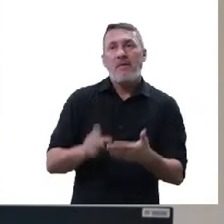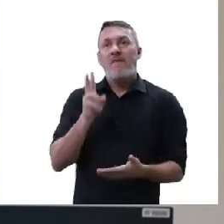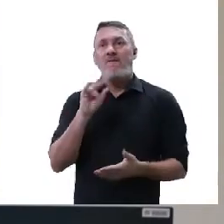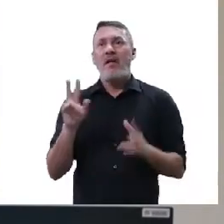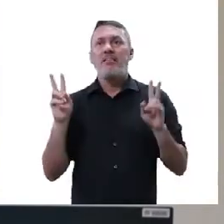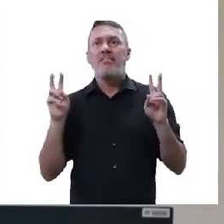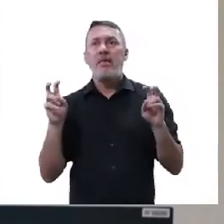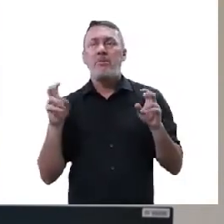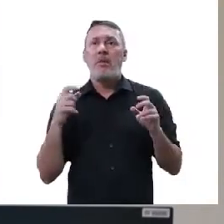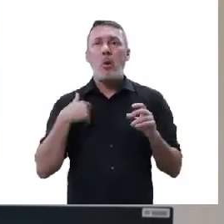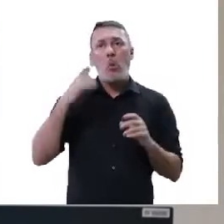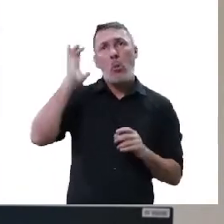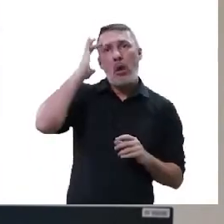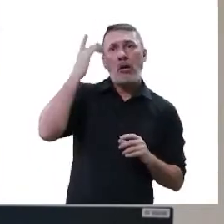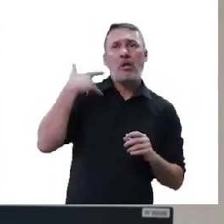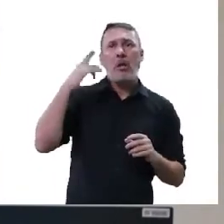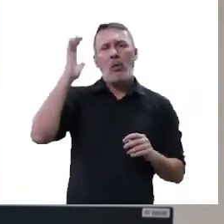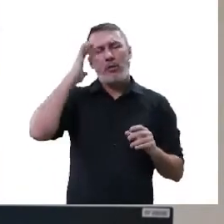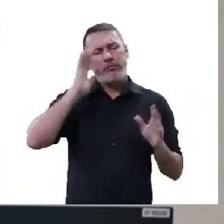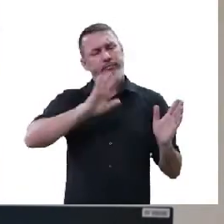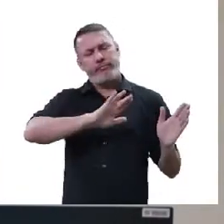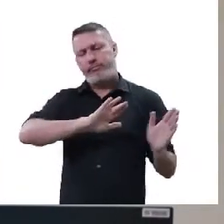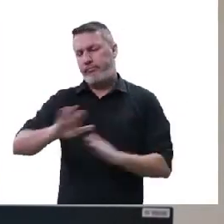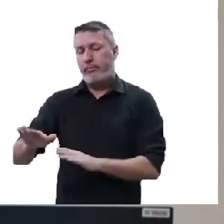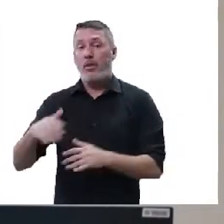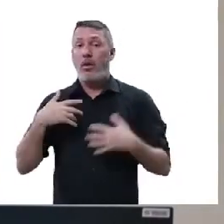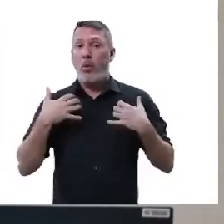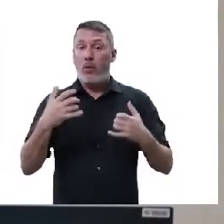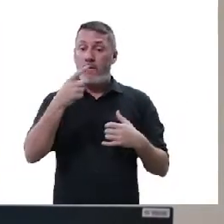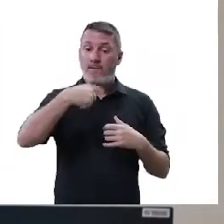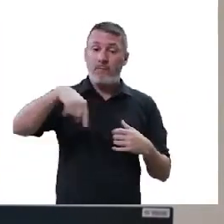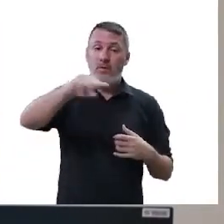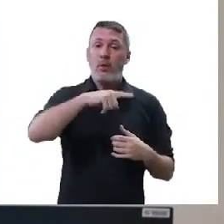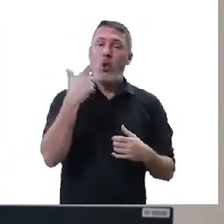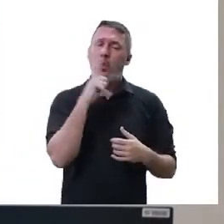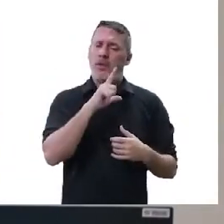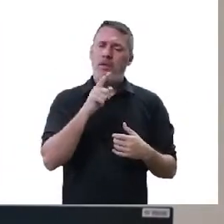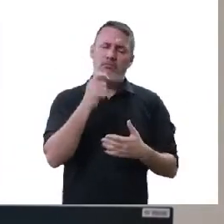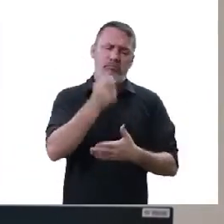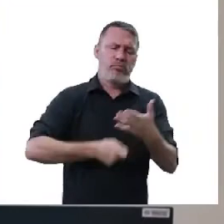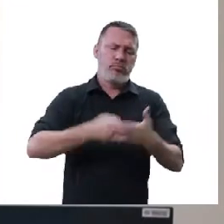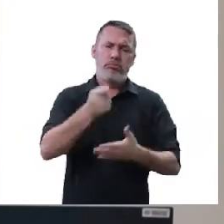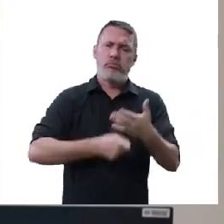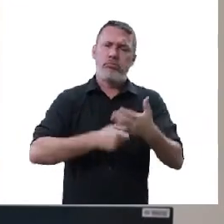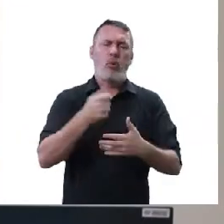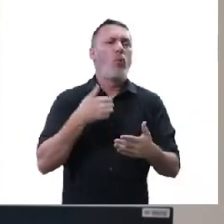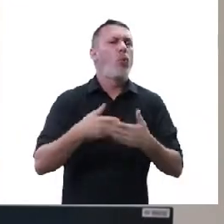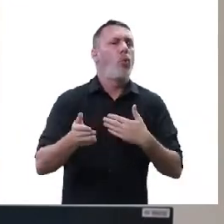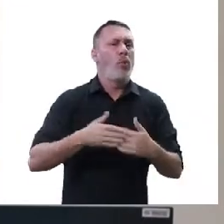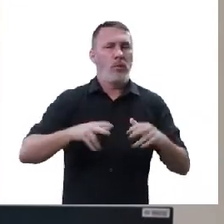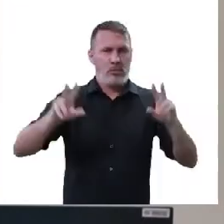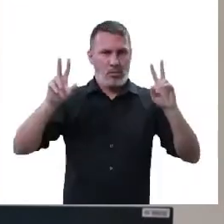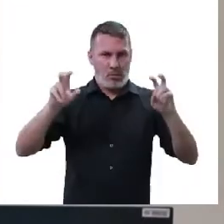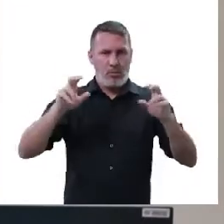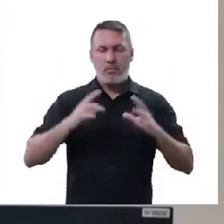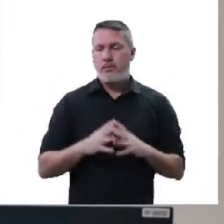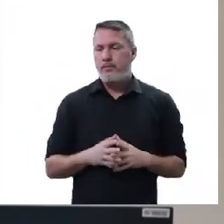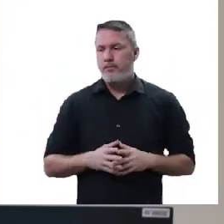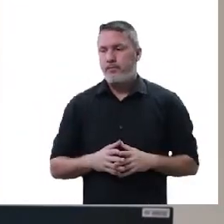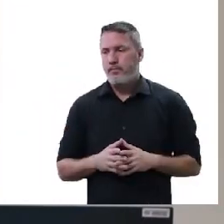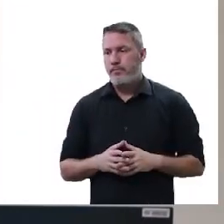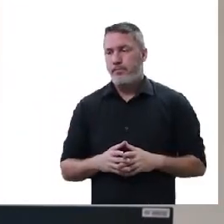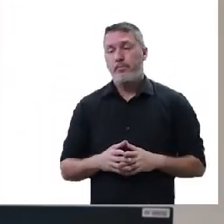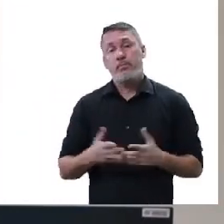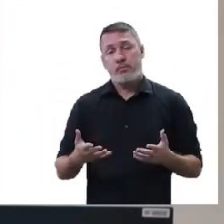que você, meu aluno, possa discutir sobre qualquer tema. Então, o Ministério da Educação ele pode